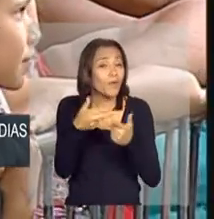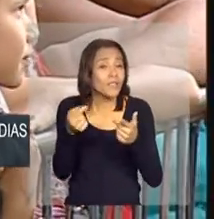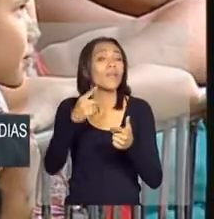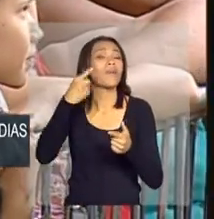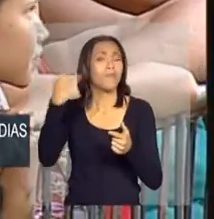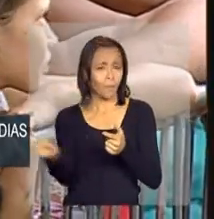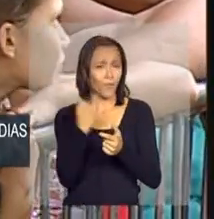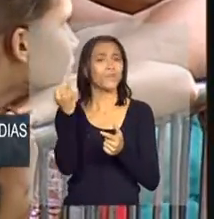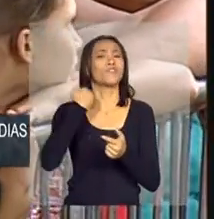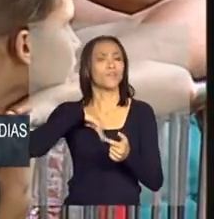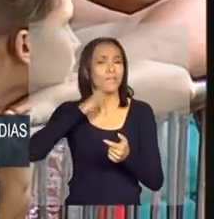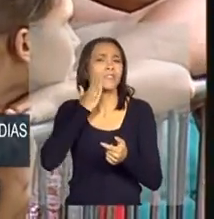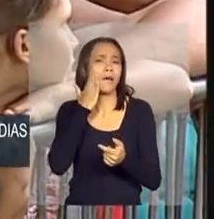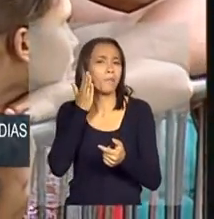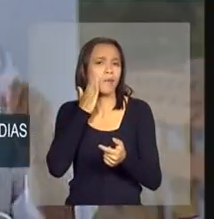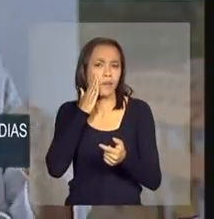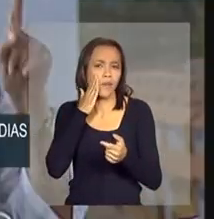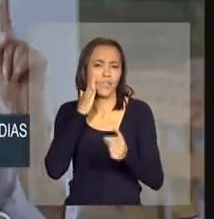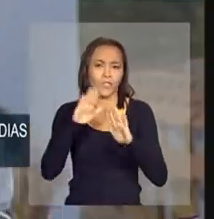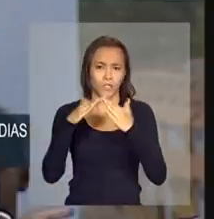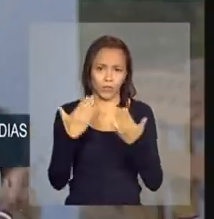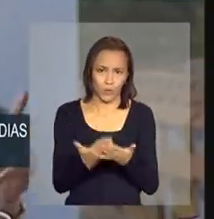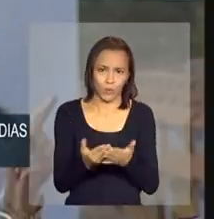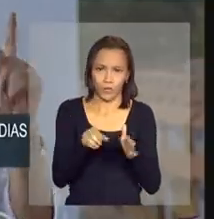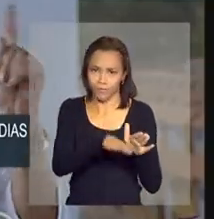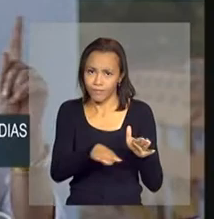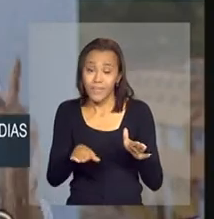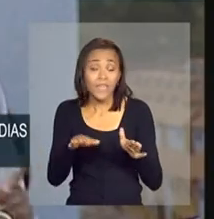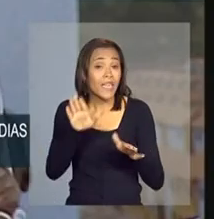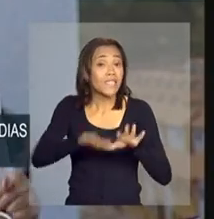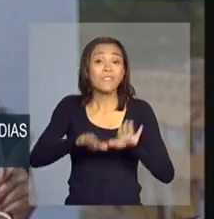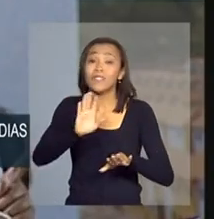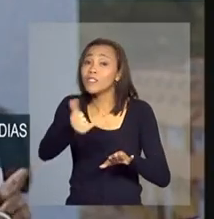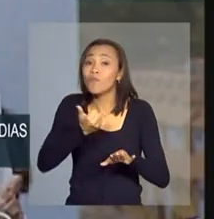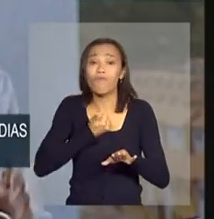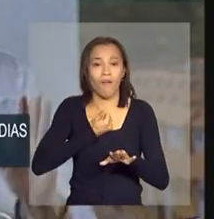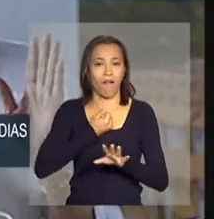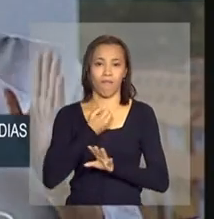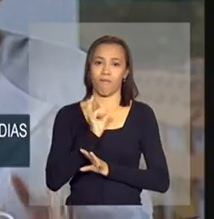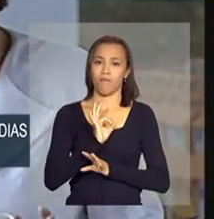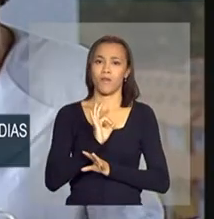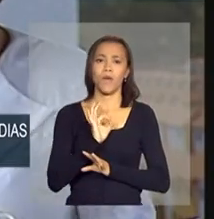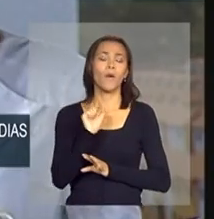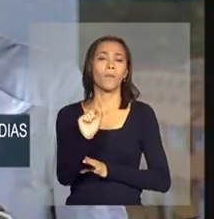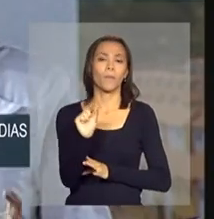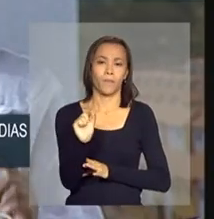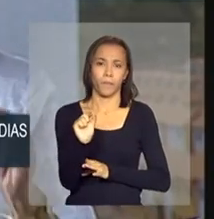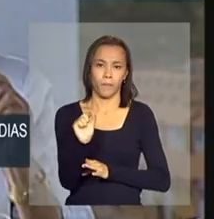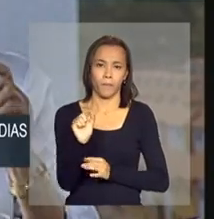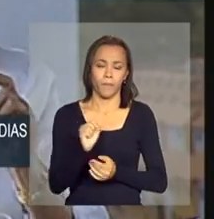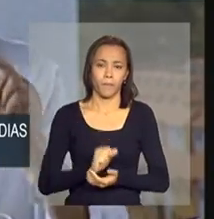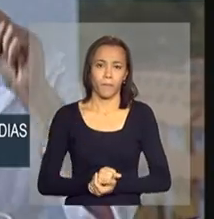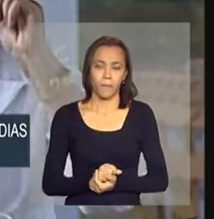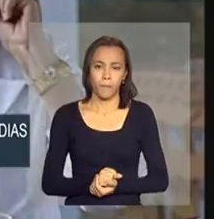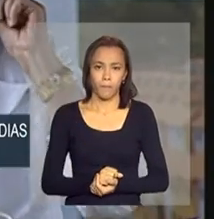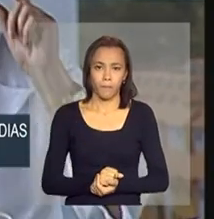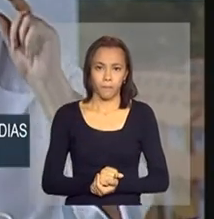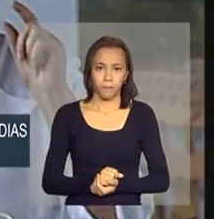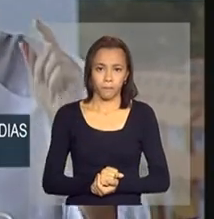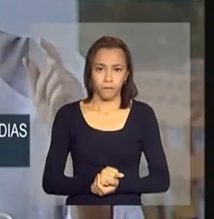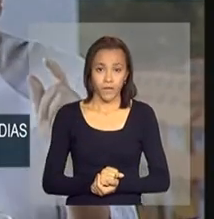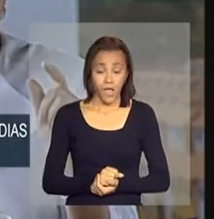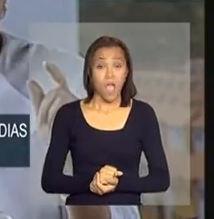saber sobre creche e que muitas vezes não dizem pra gente é o seguinte como